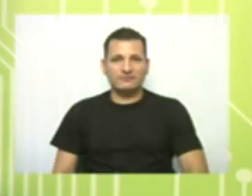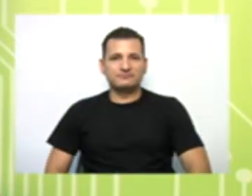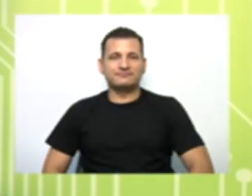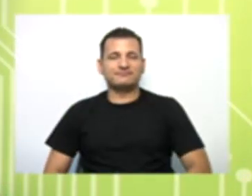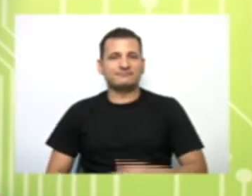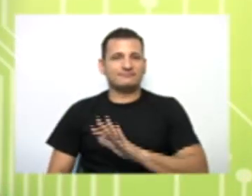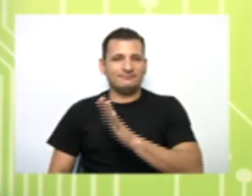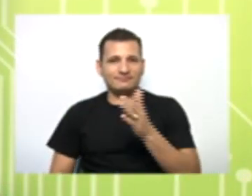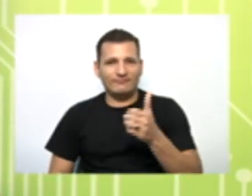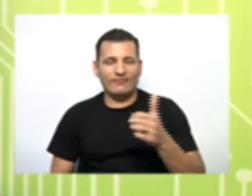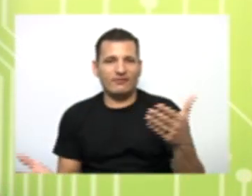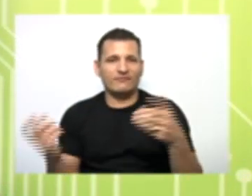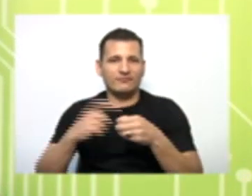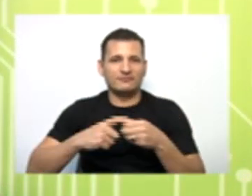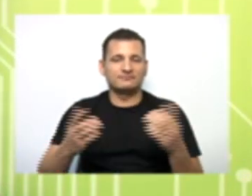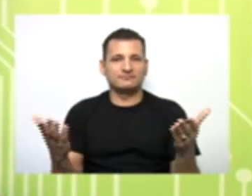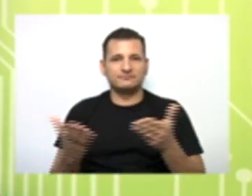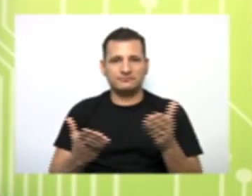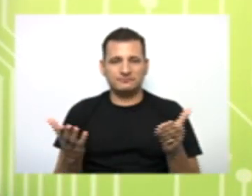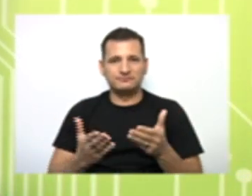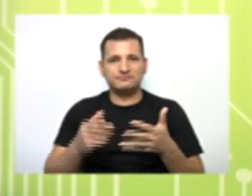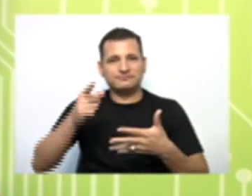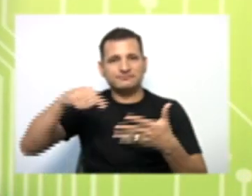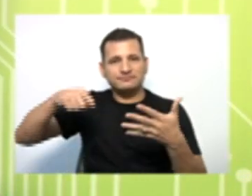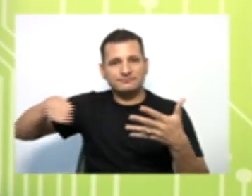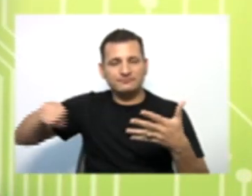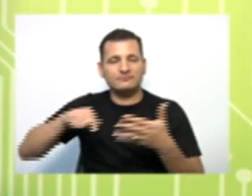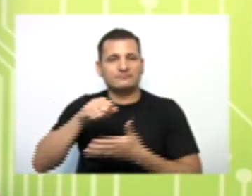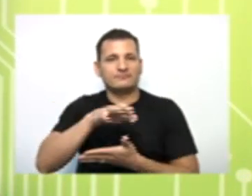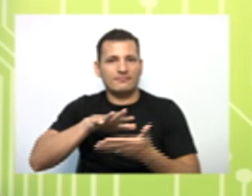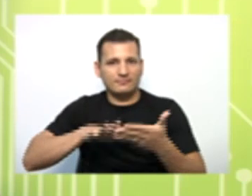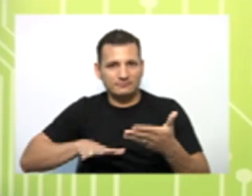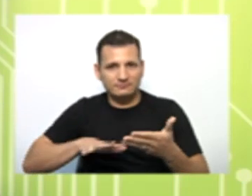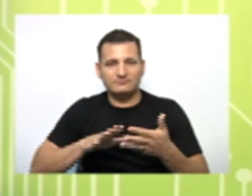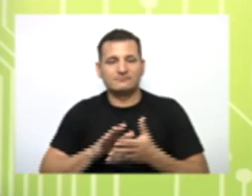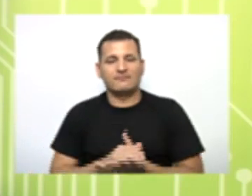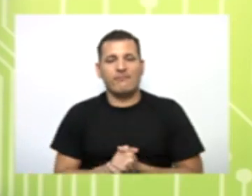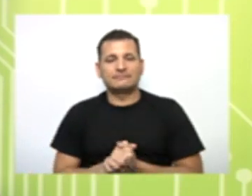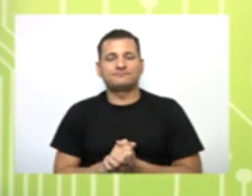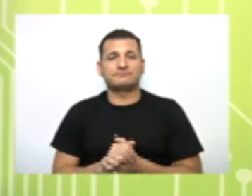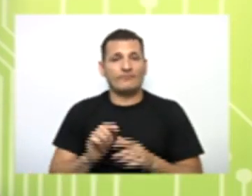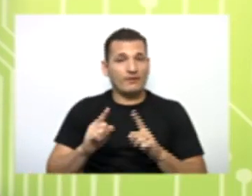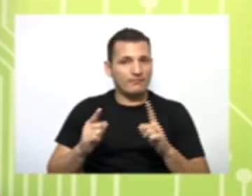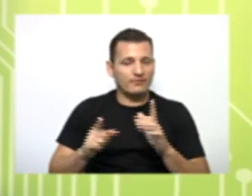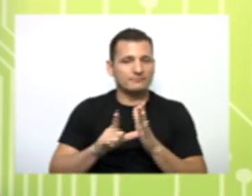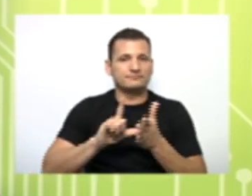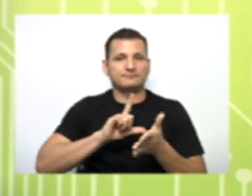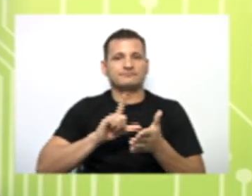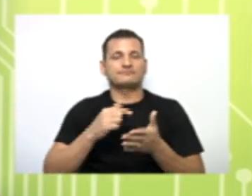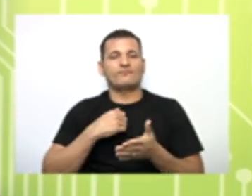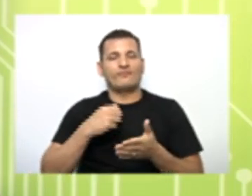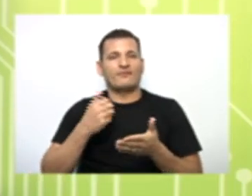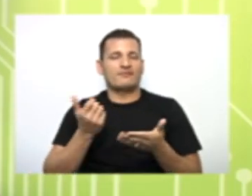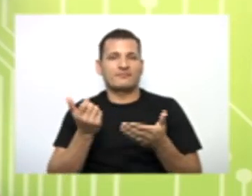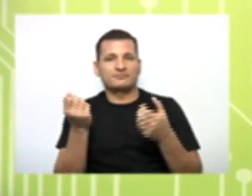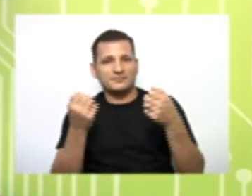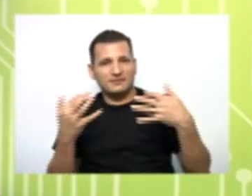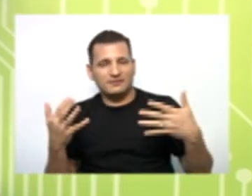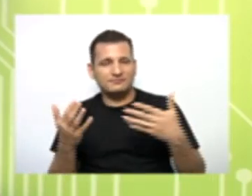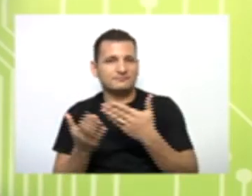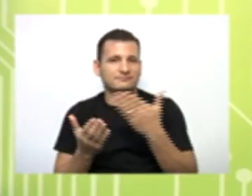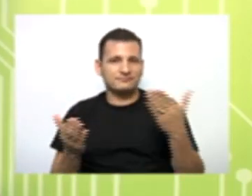Estamos de volta agora para correção das nossas atividades, mas antes eu vou fazer com vocês